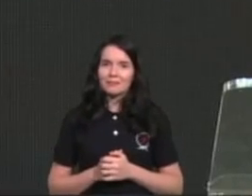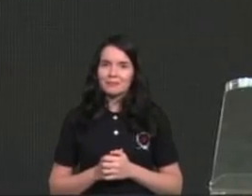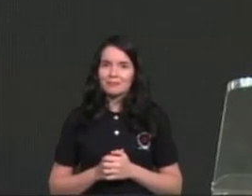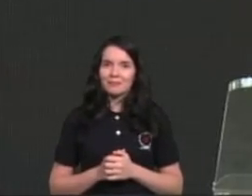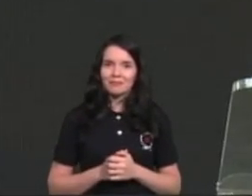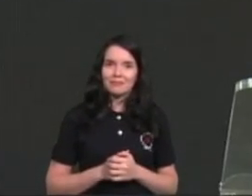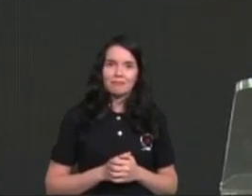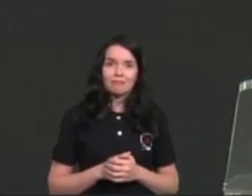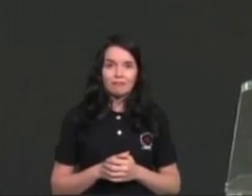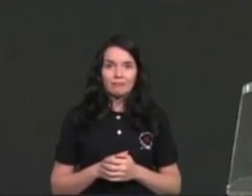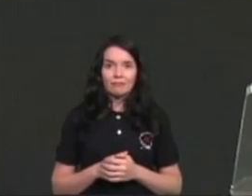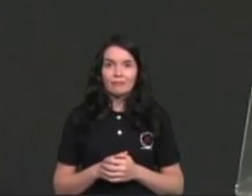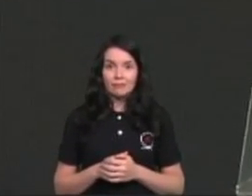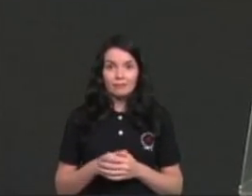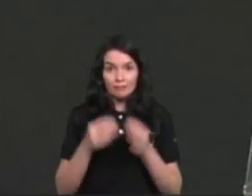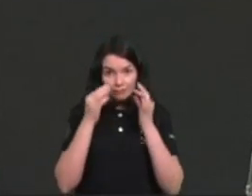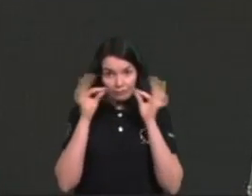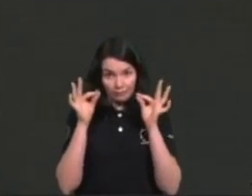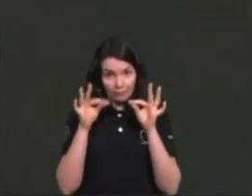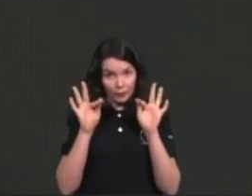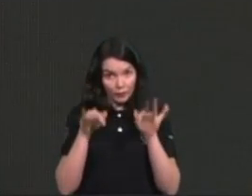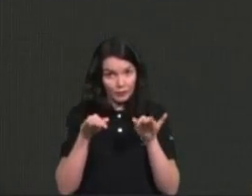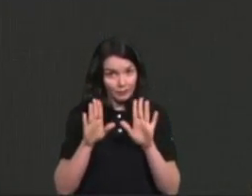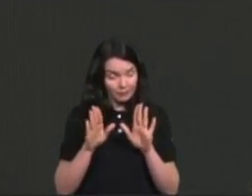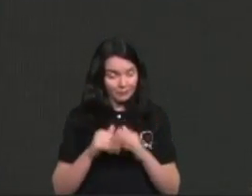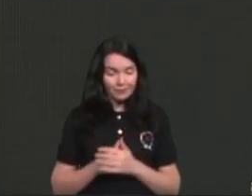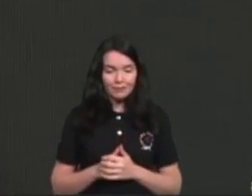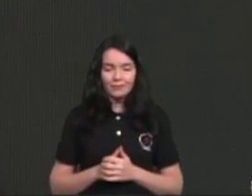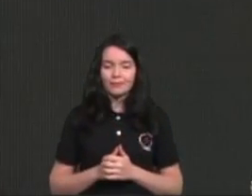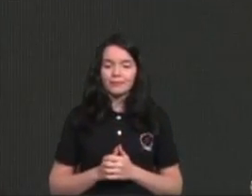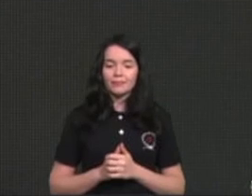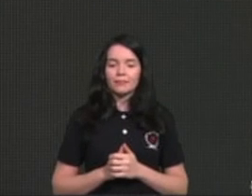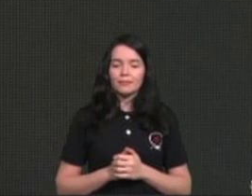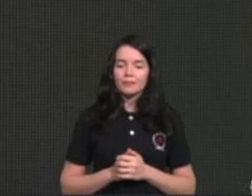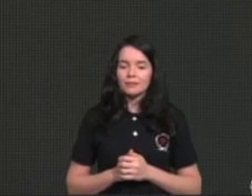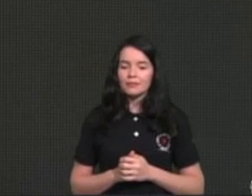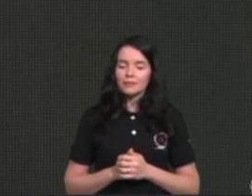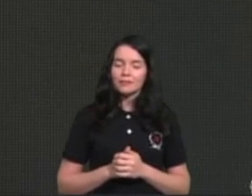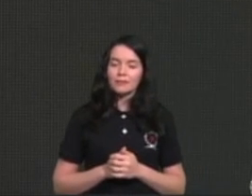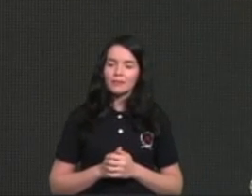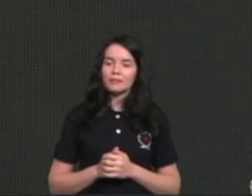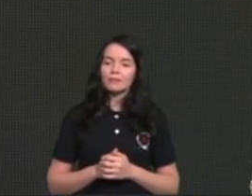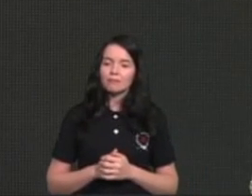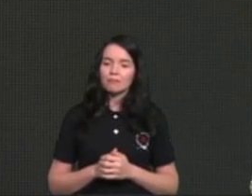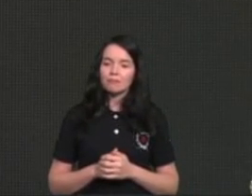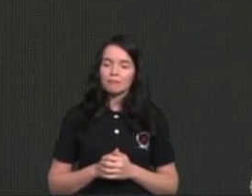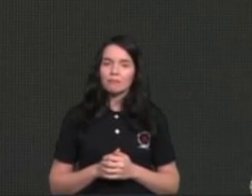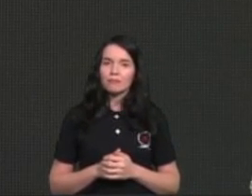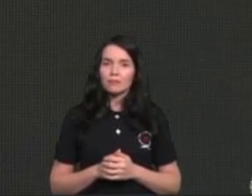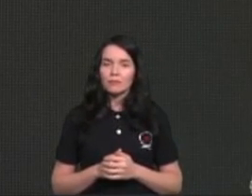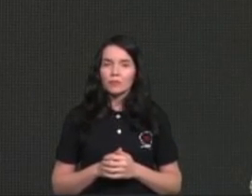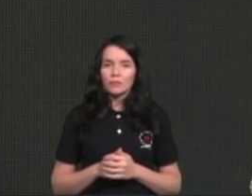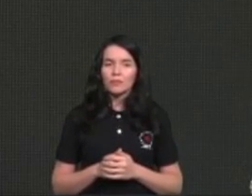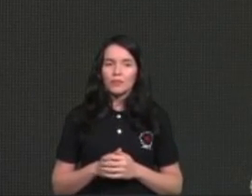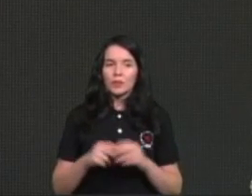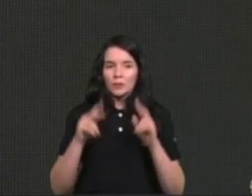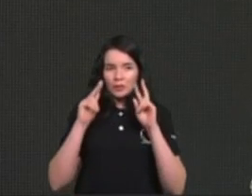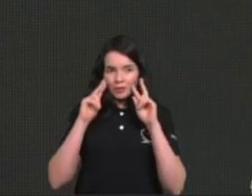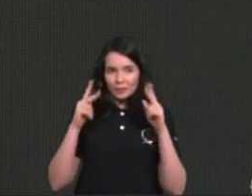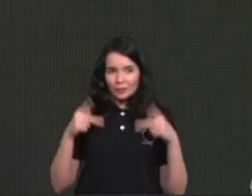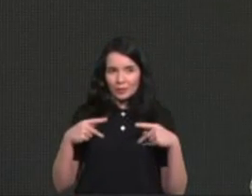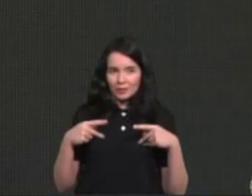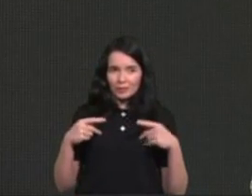e agora presta atenção que eu vou te falar eu tô chegando no final é o ser humano só se completa em